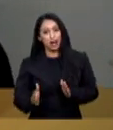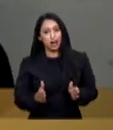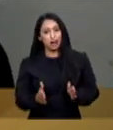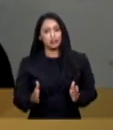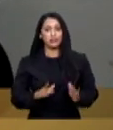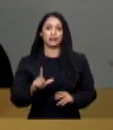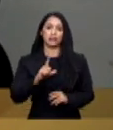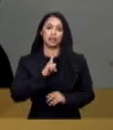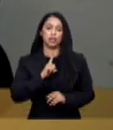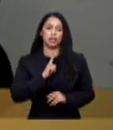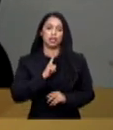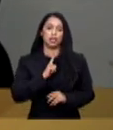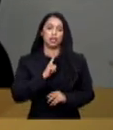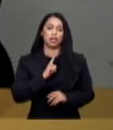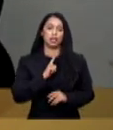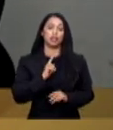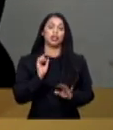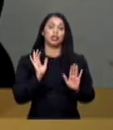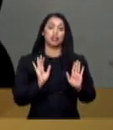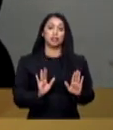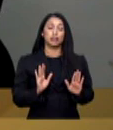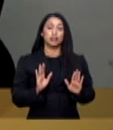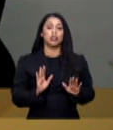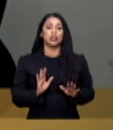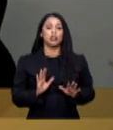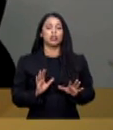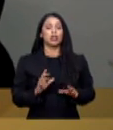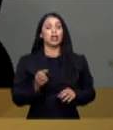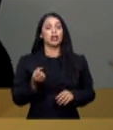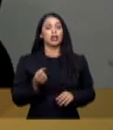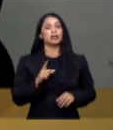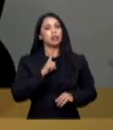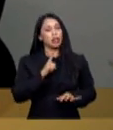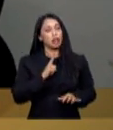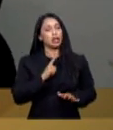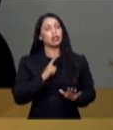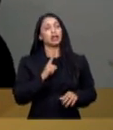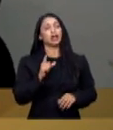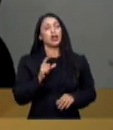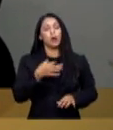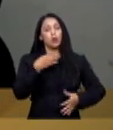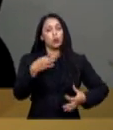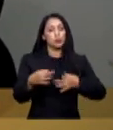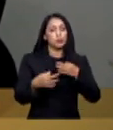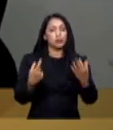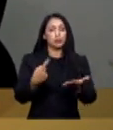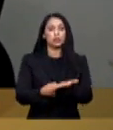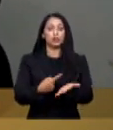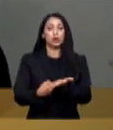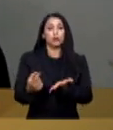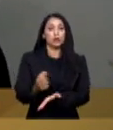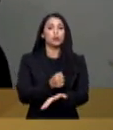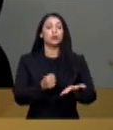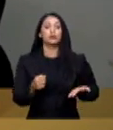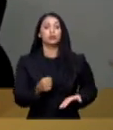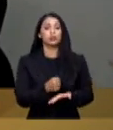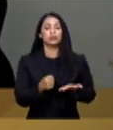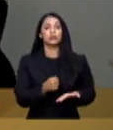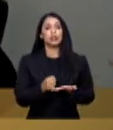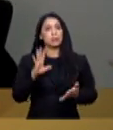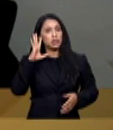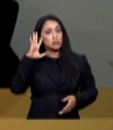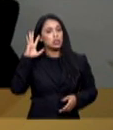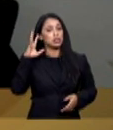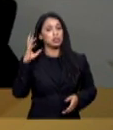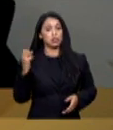estabelecidos, que a gente considera prazo impróprio, e acolhe manifestações e condições de acordo com os fundamentos que sejam lançados em cada